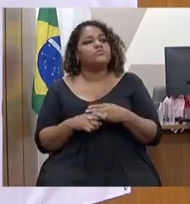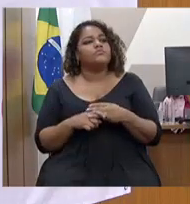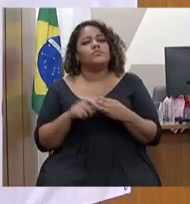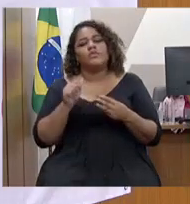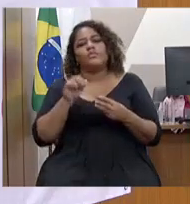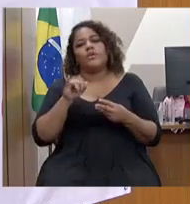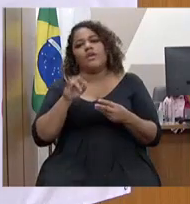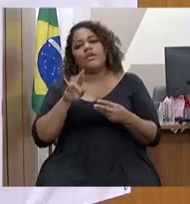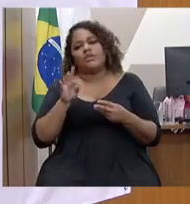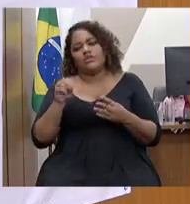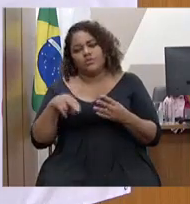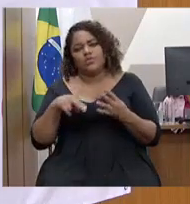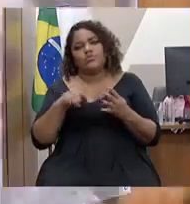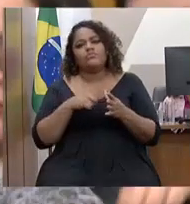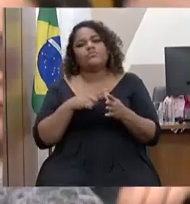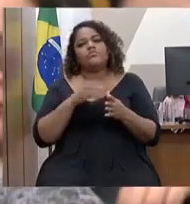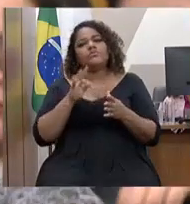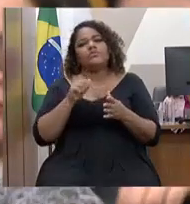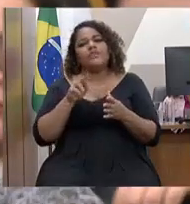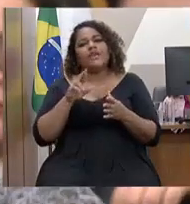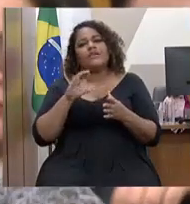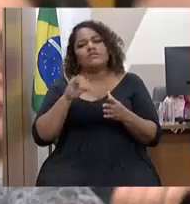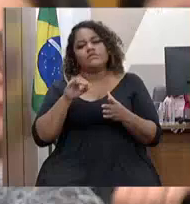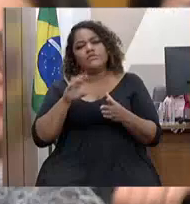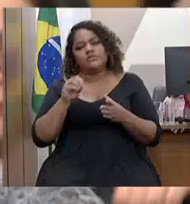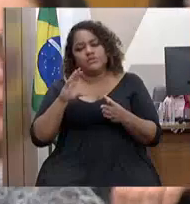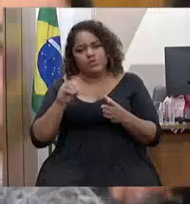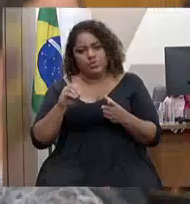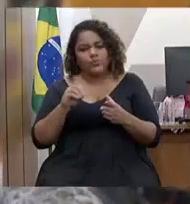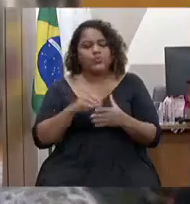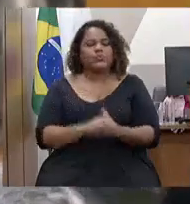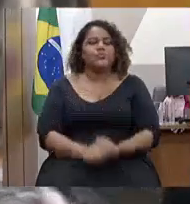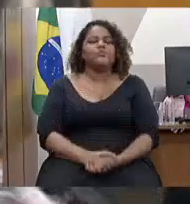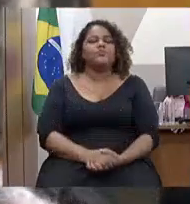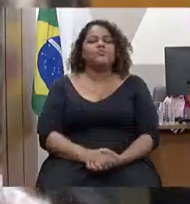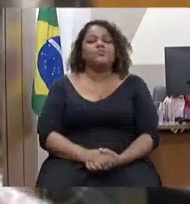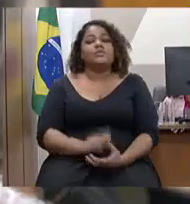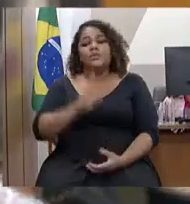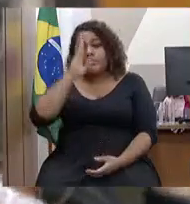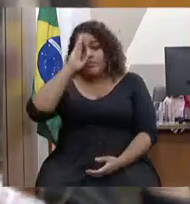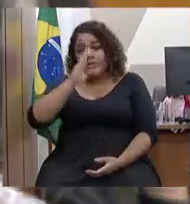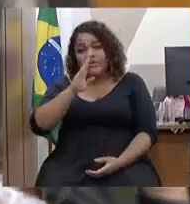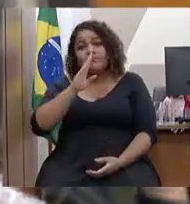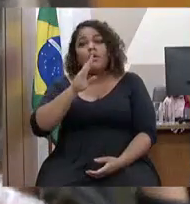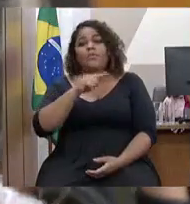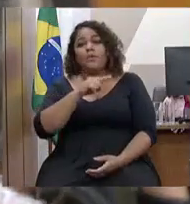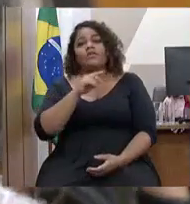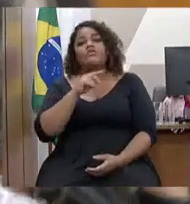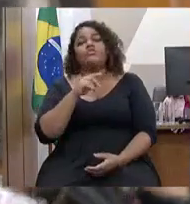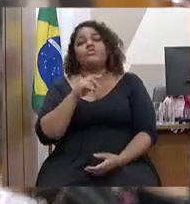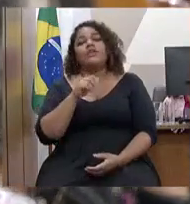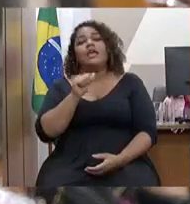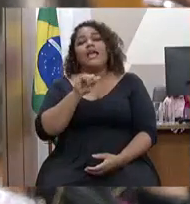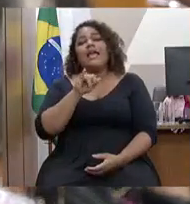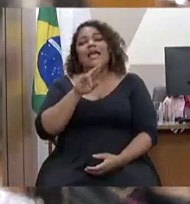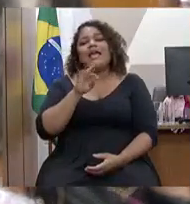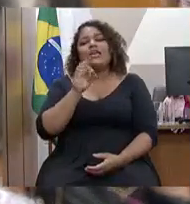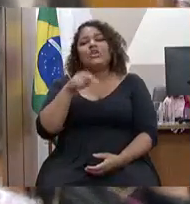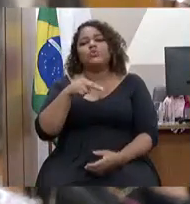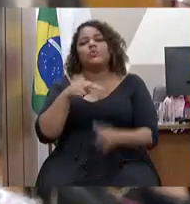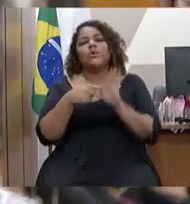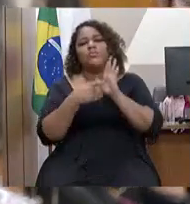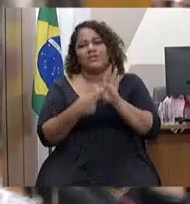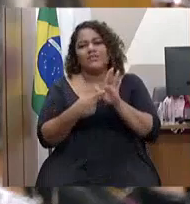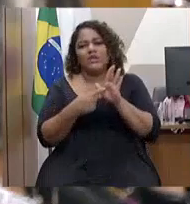Airton e o Tarcísio principalmente a questão dos dados que o Airton apresentou Aí a gente vê